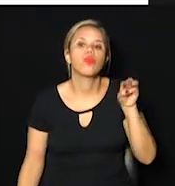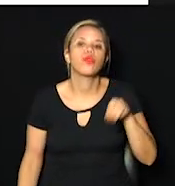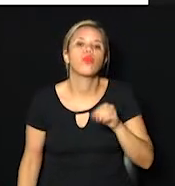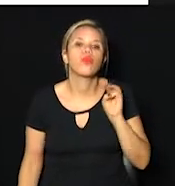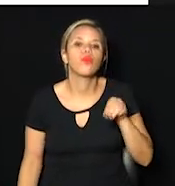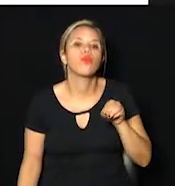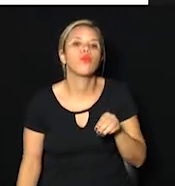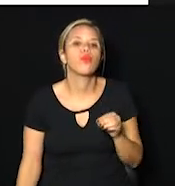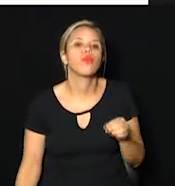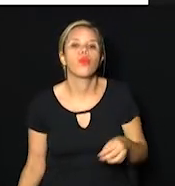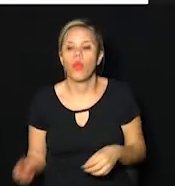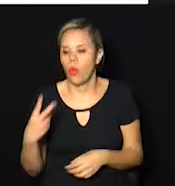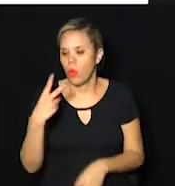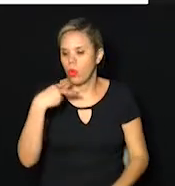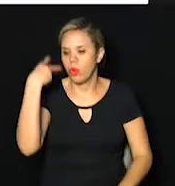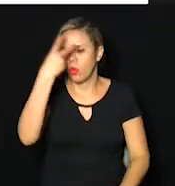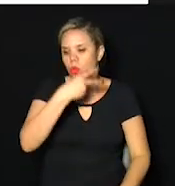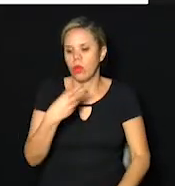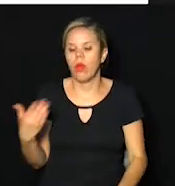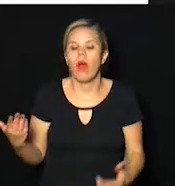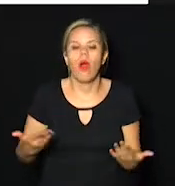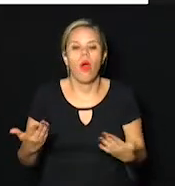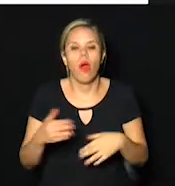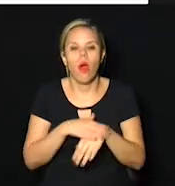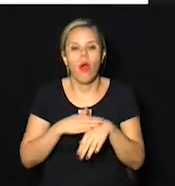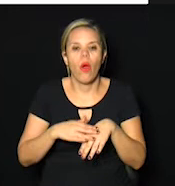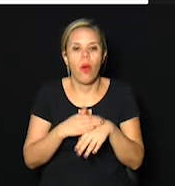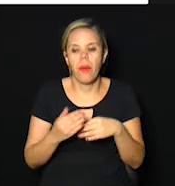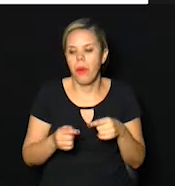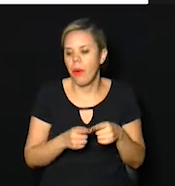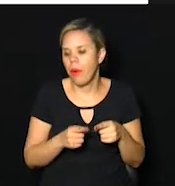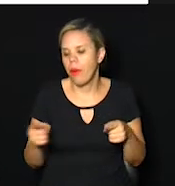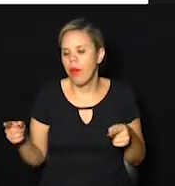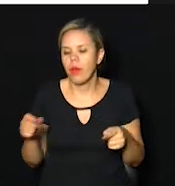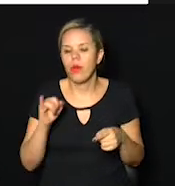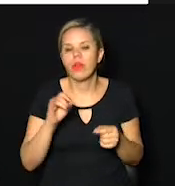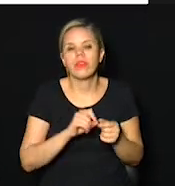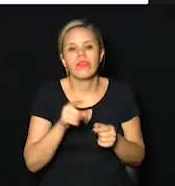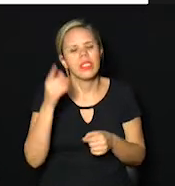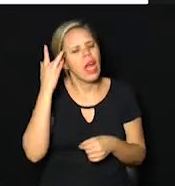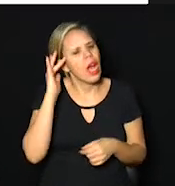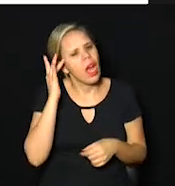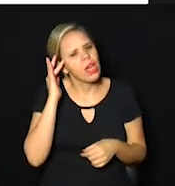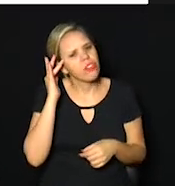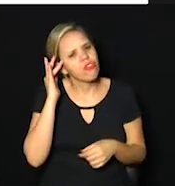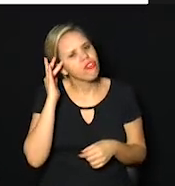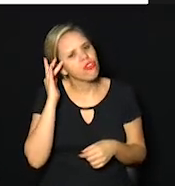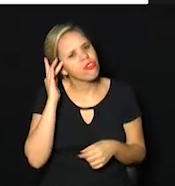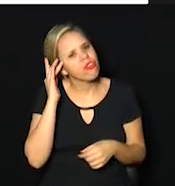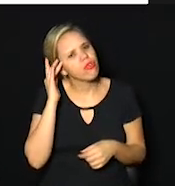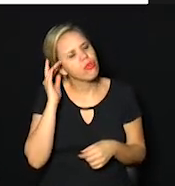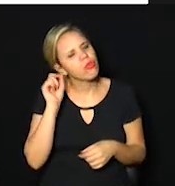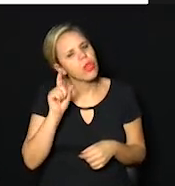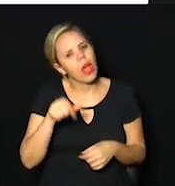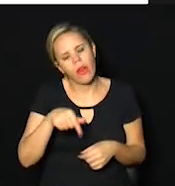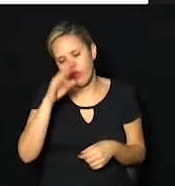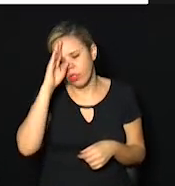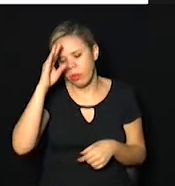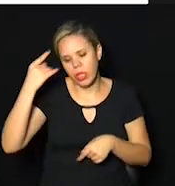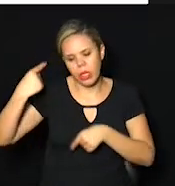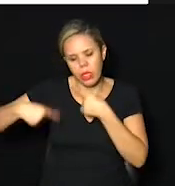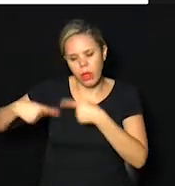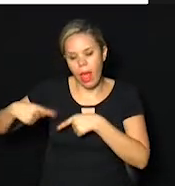ou durante 2 horas nessa nossa conversa, daquilo que te faz ter certezas. O que é fundamental na política